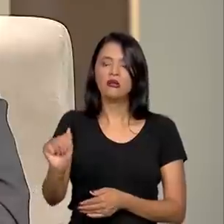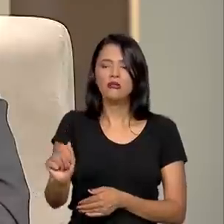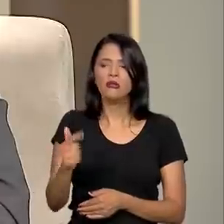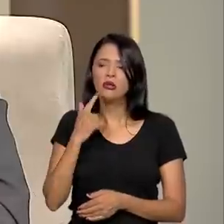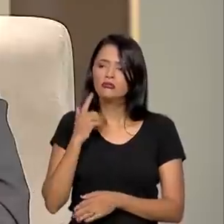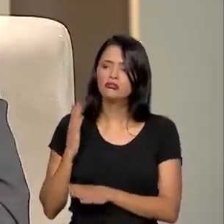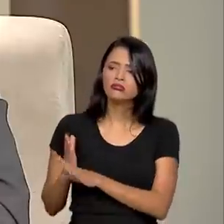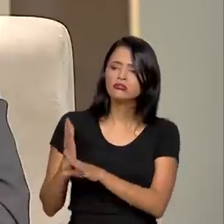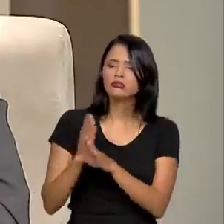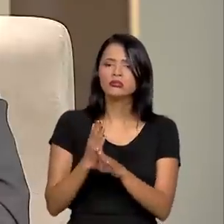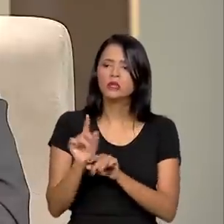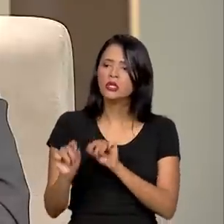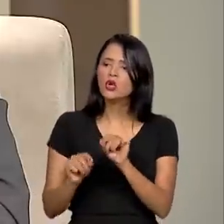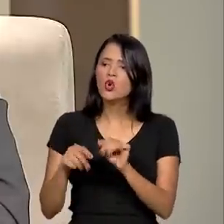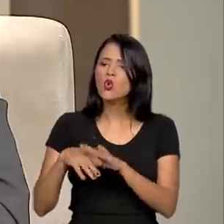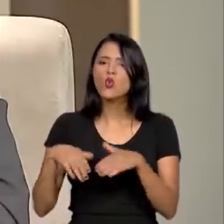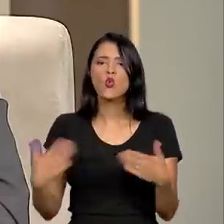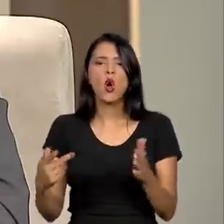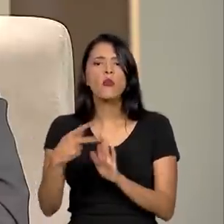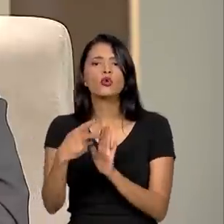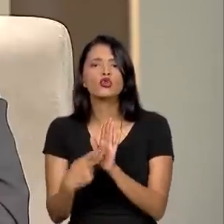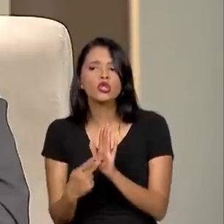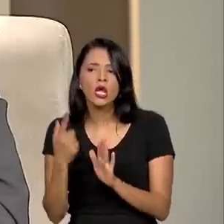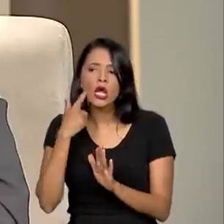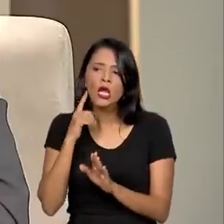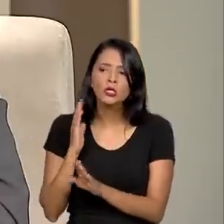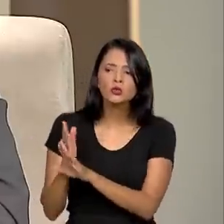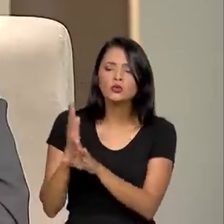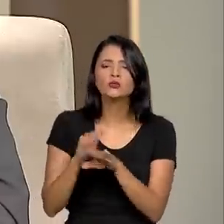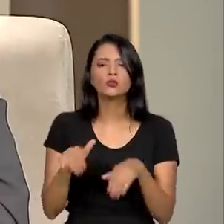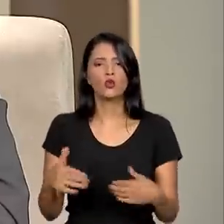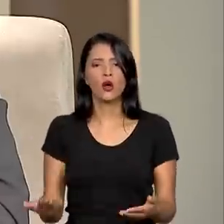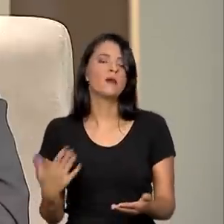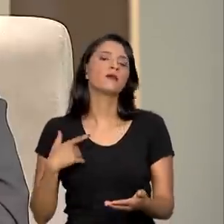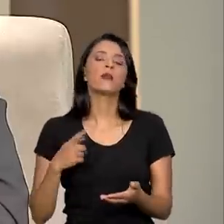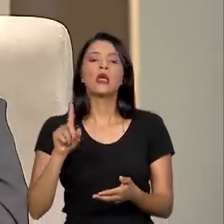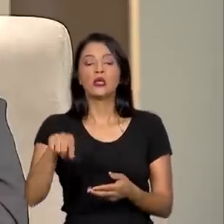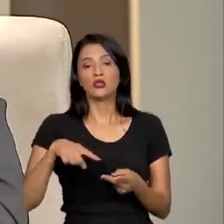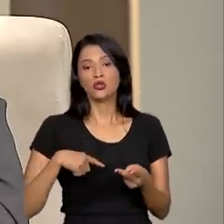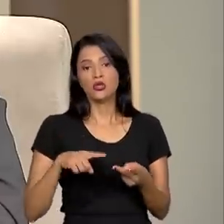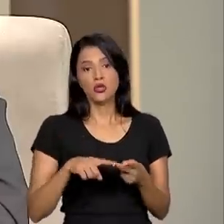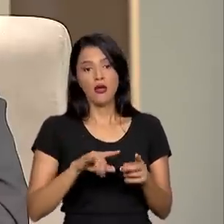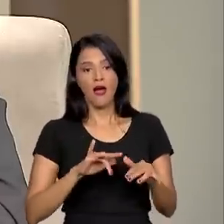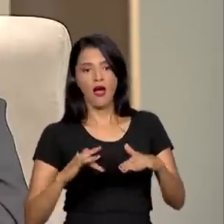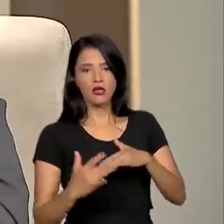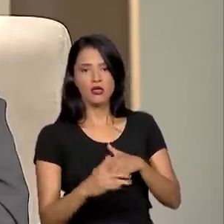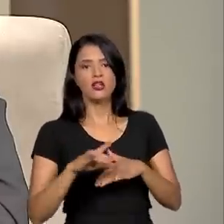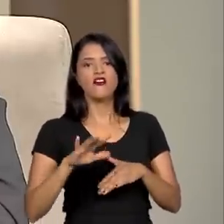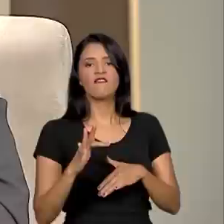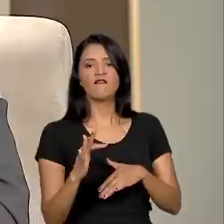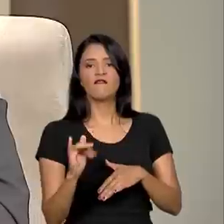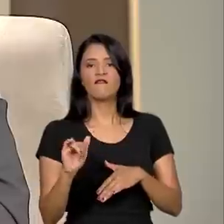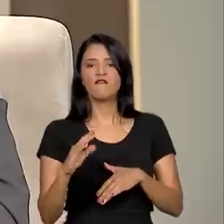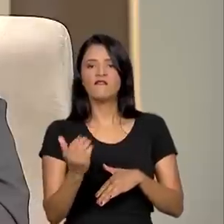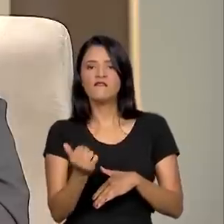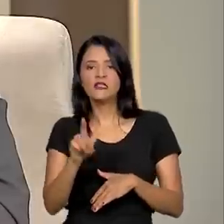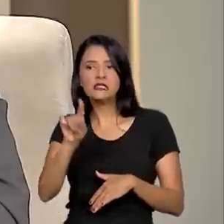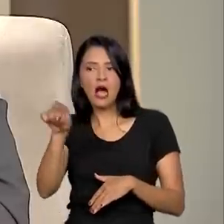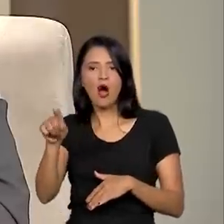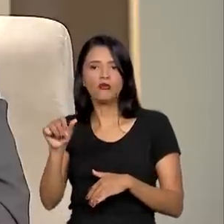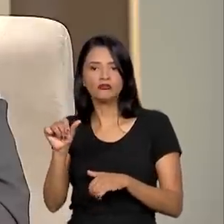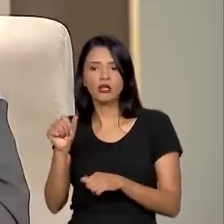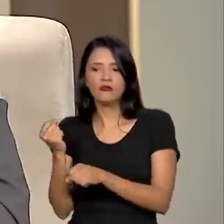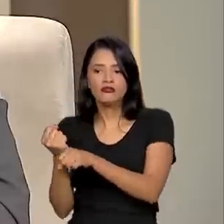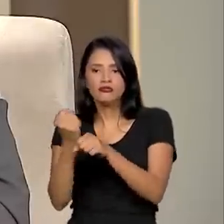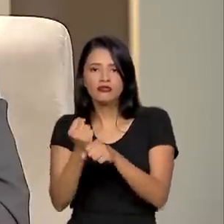eram os projetos em andamento, e estava em andamento a reestruturação da Ilha Fiscal no Rio de Janeiro. Foi um êxito.